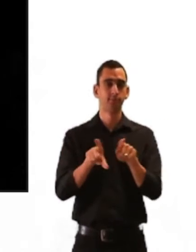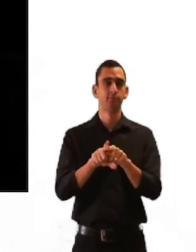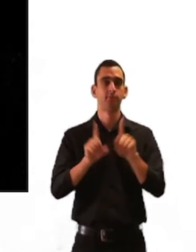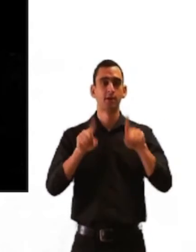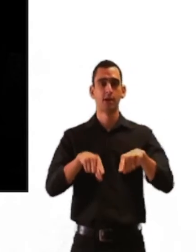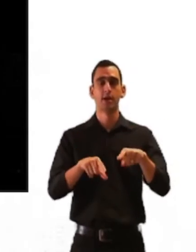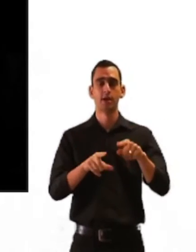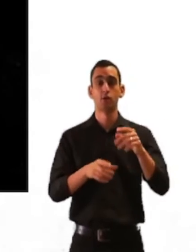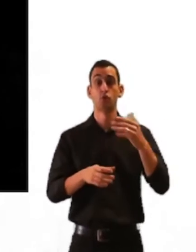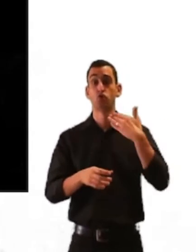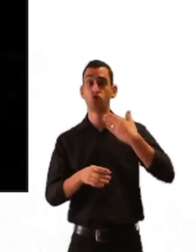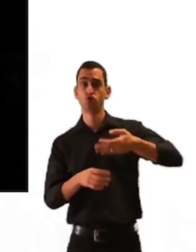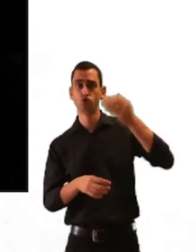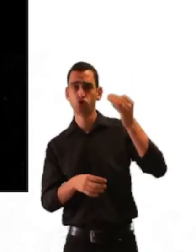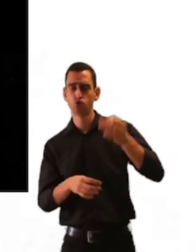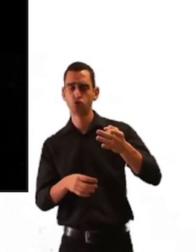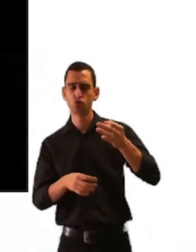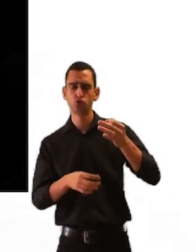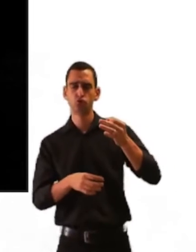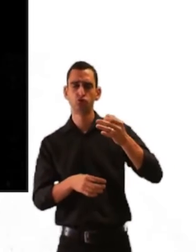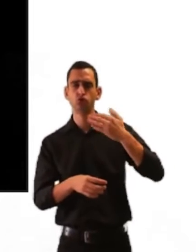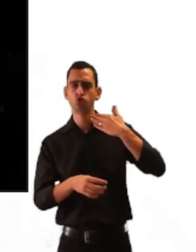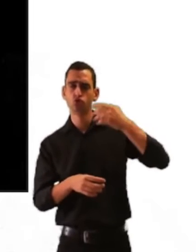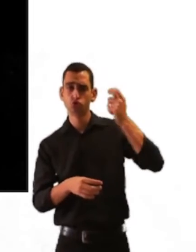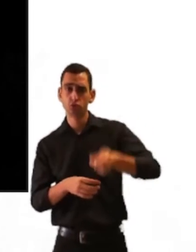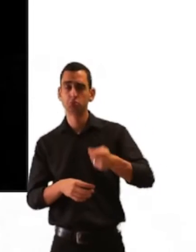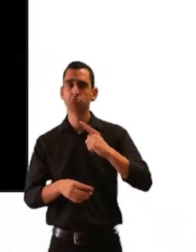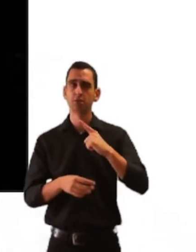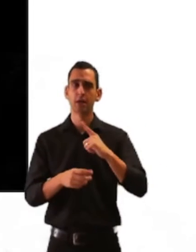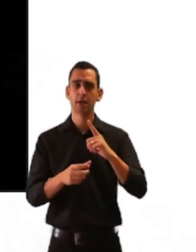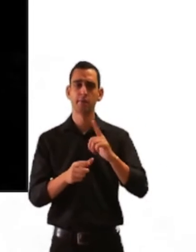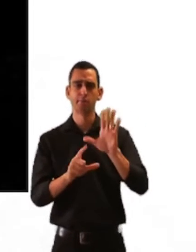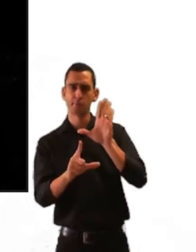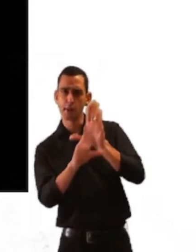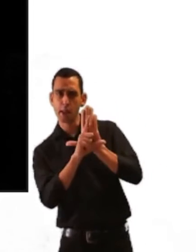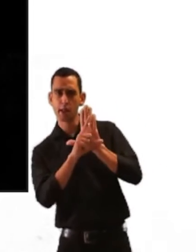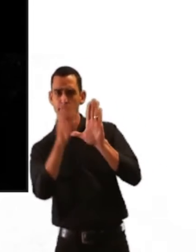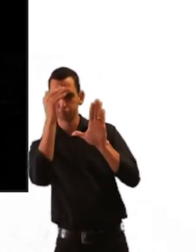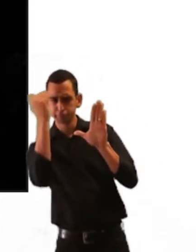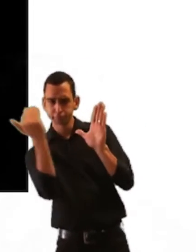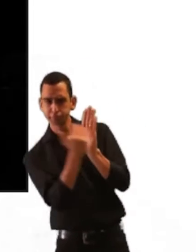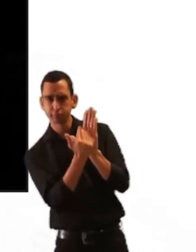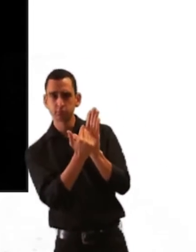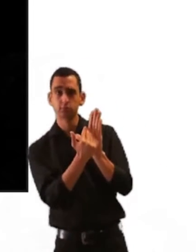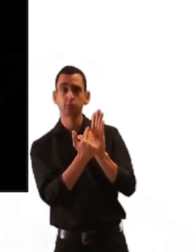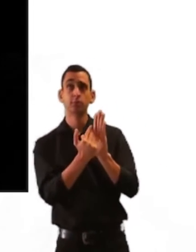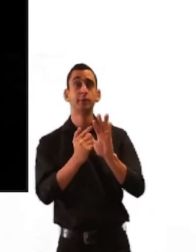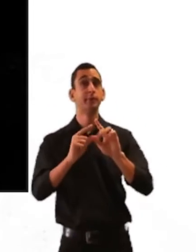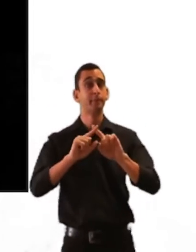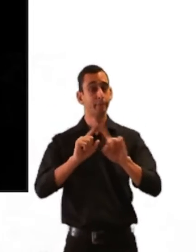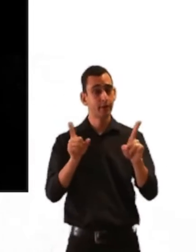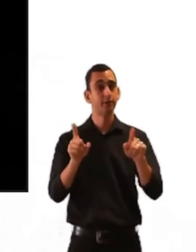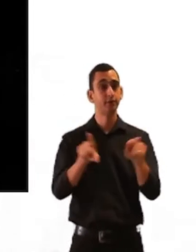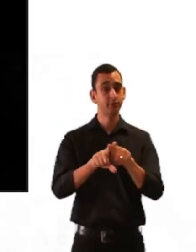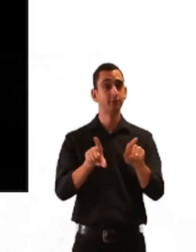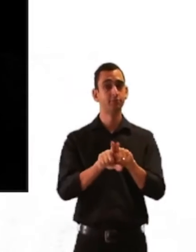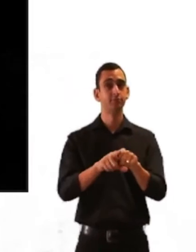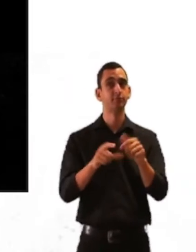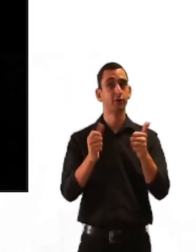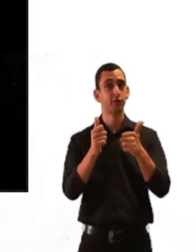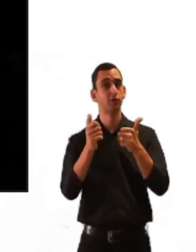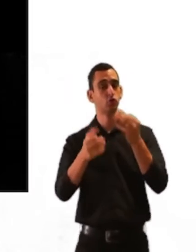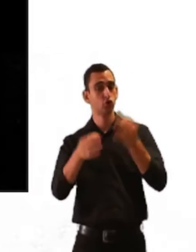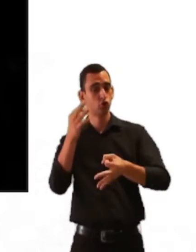legalista, de um juiz que faz a subsunção, de um juiz que se atém somente ao que está na lei, que julga segundo as